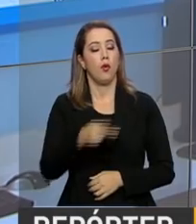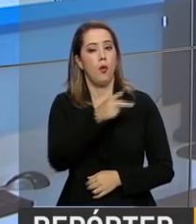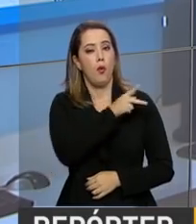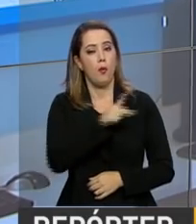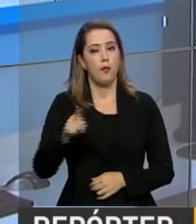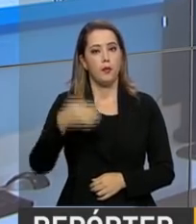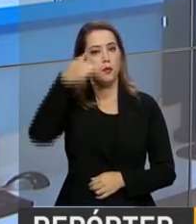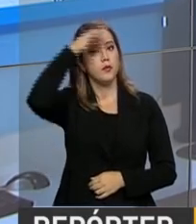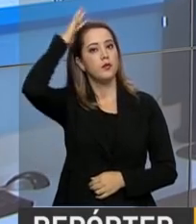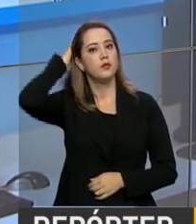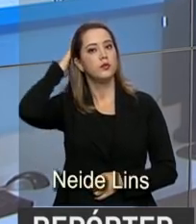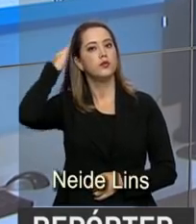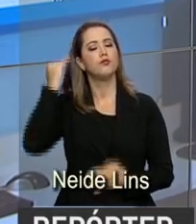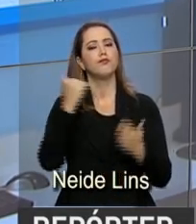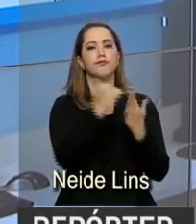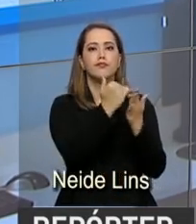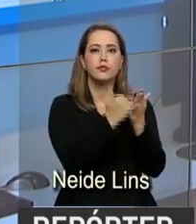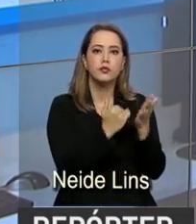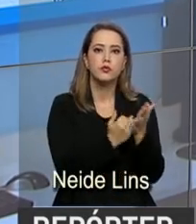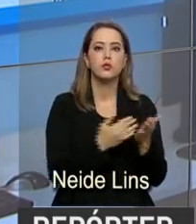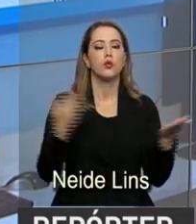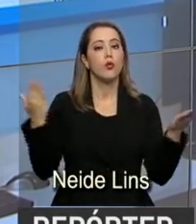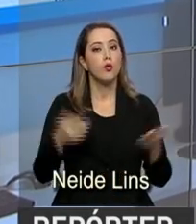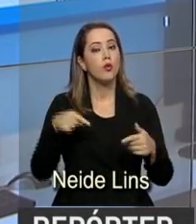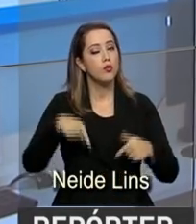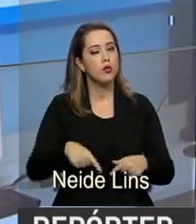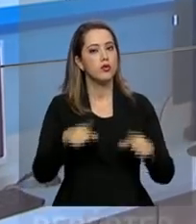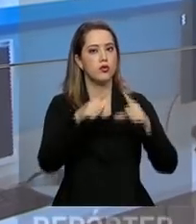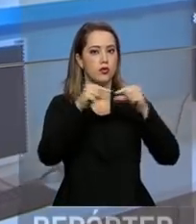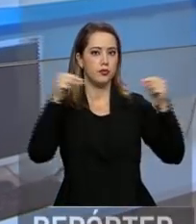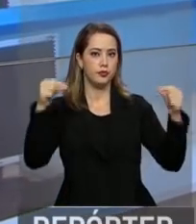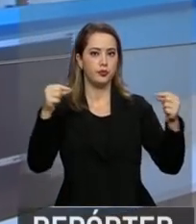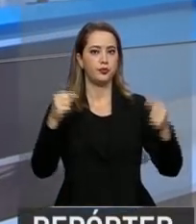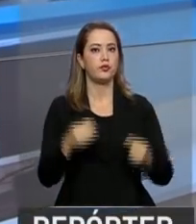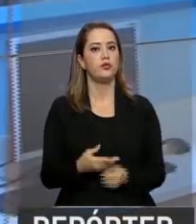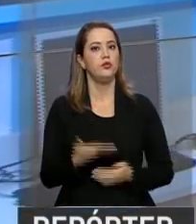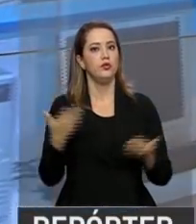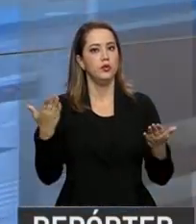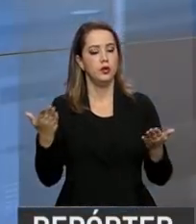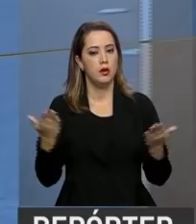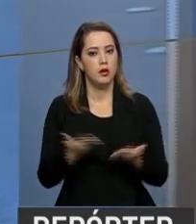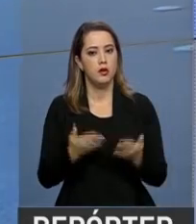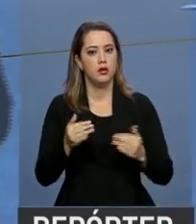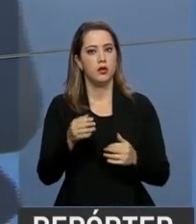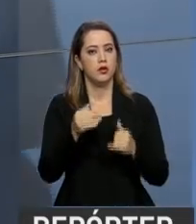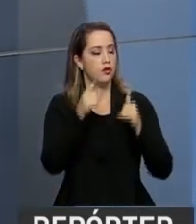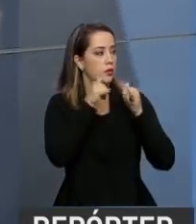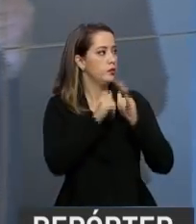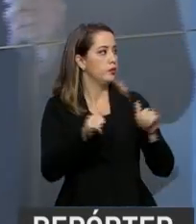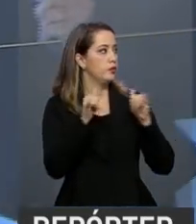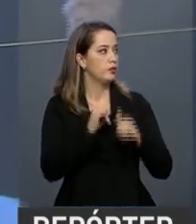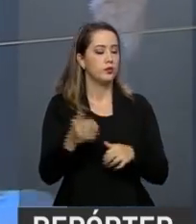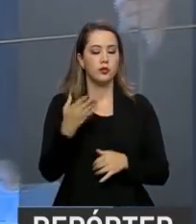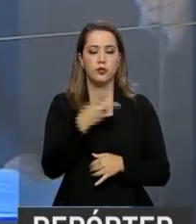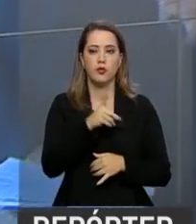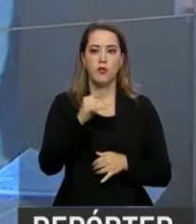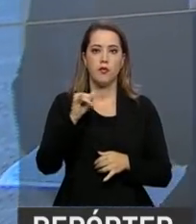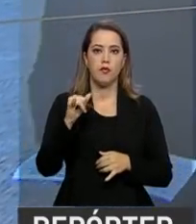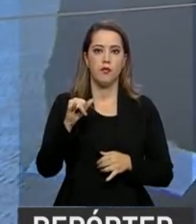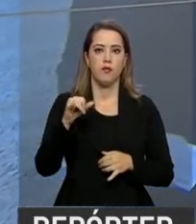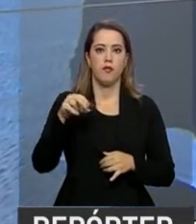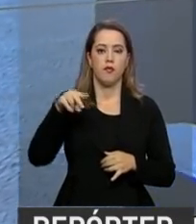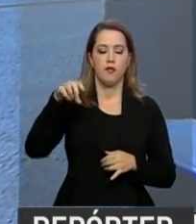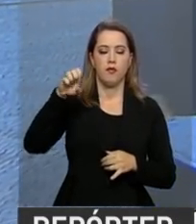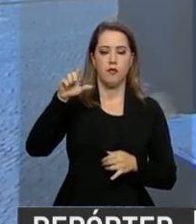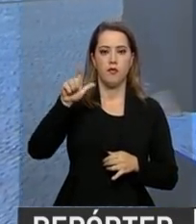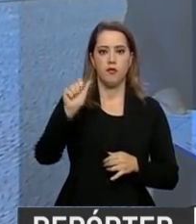interino, Michel Temer, cumpre a agenda hoje aqui em Brasília. Vamos ao vivo conversar com a repórter Daniela Almeida, que está no Palácio do Planalto e tem